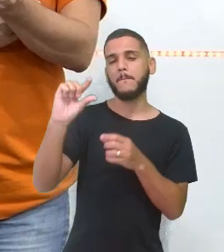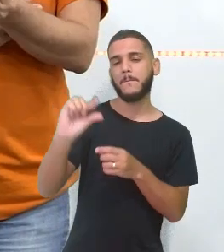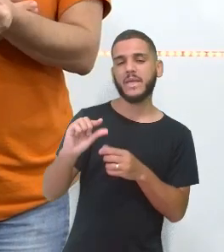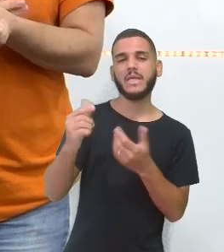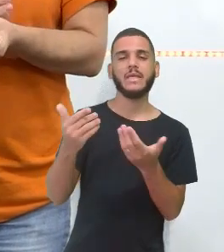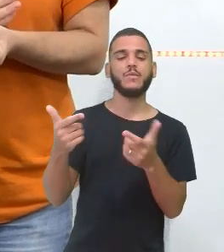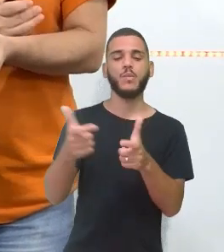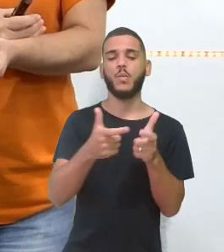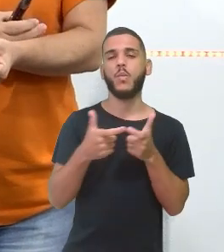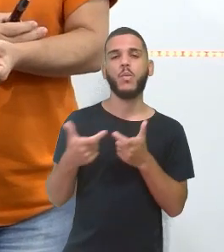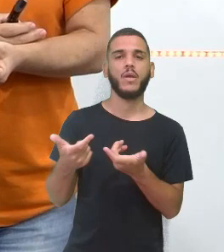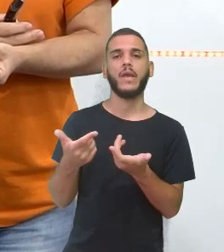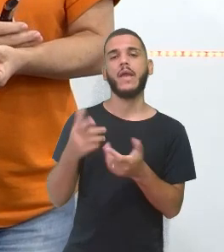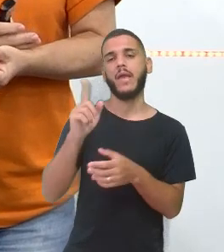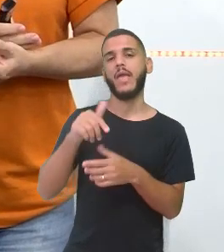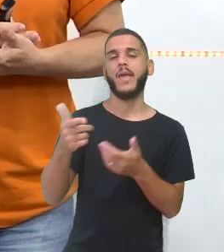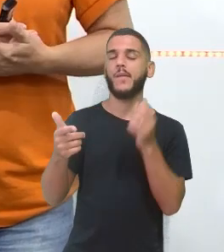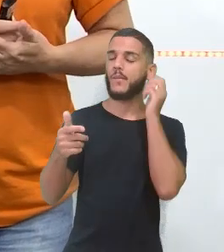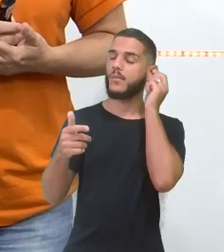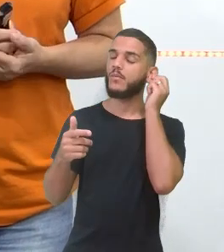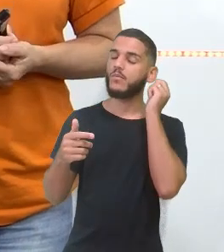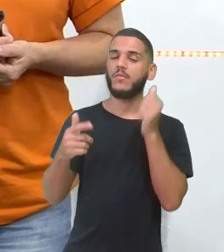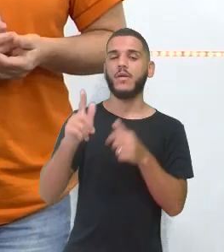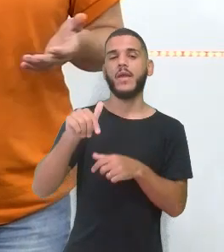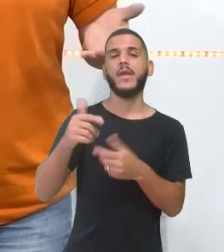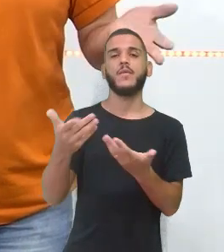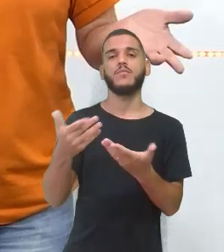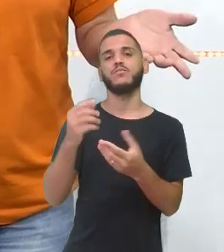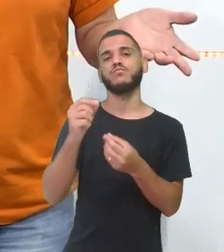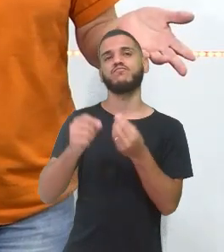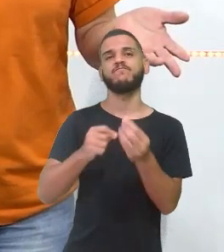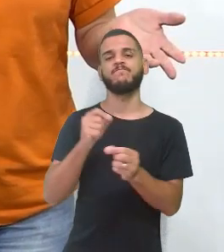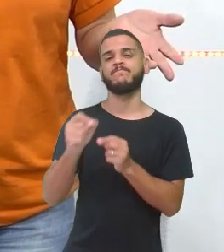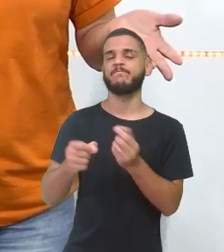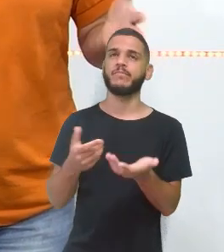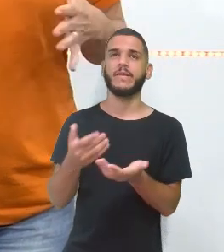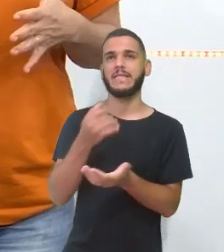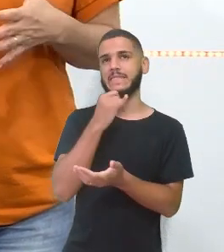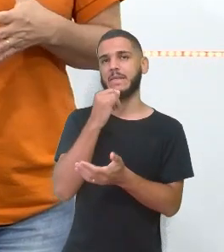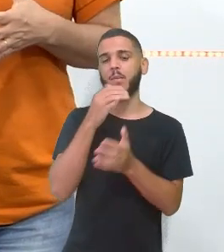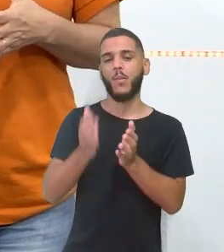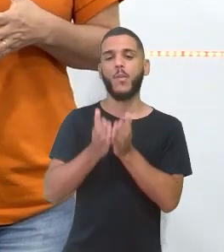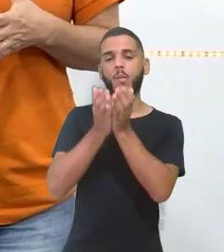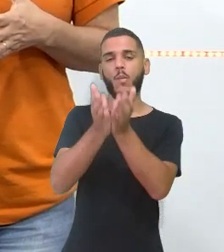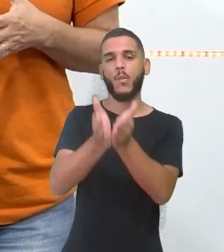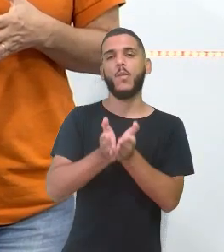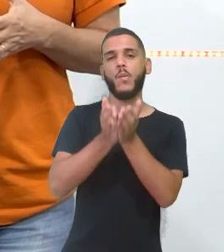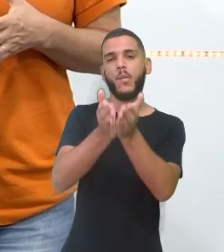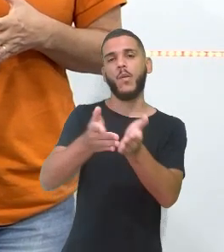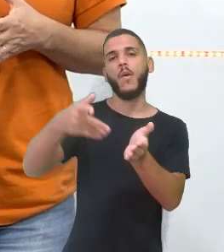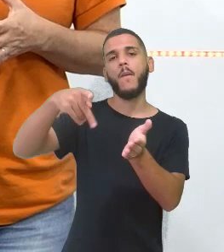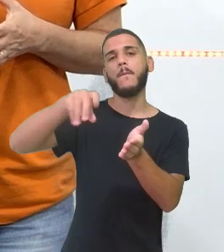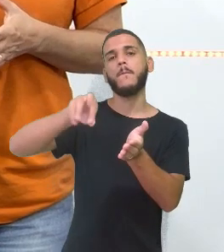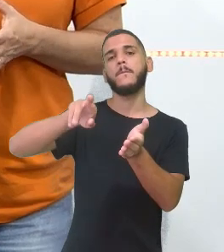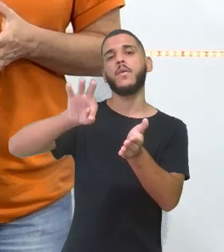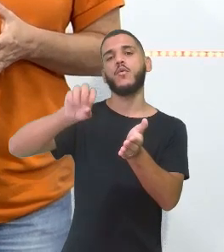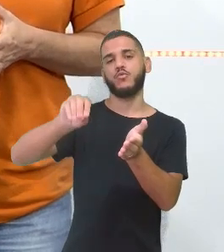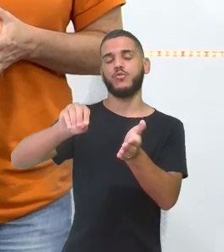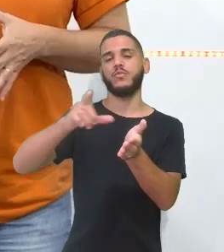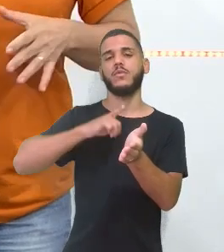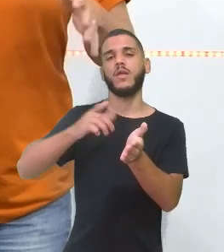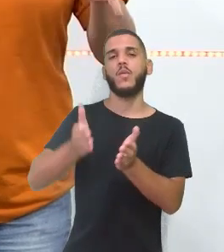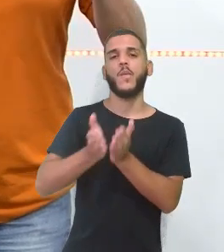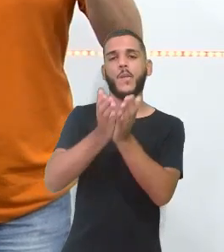ele era um porto pequeno, mas importante para todo o Brasil, eu posso dizer assim, especialmente para Pernambuco, tá? Por